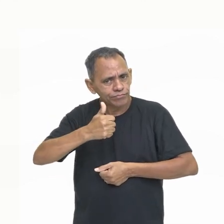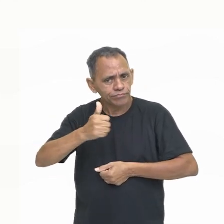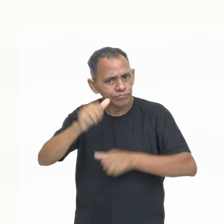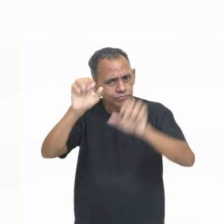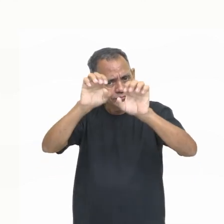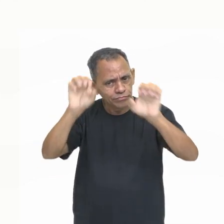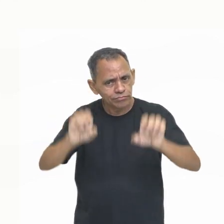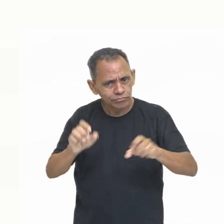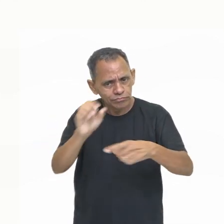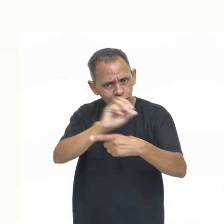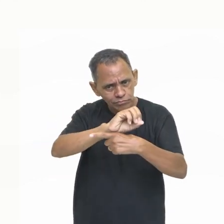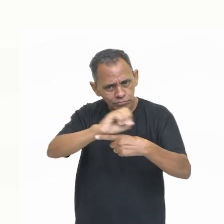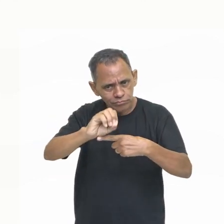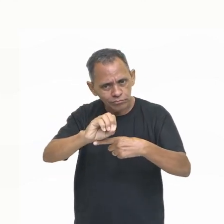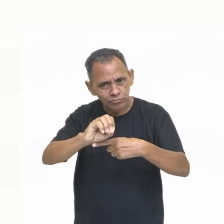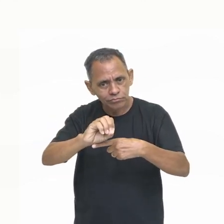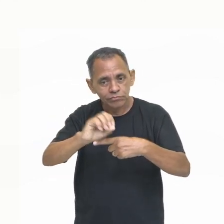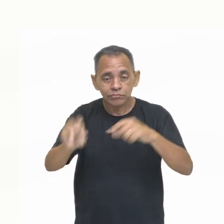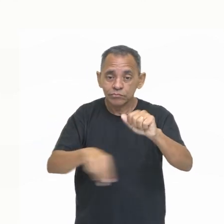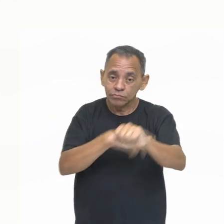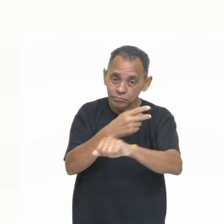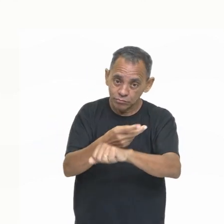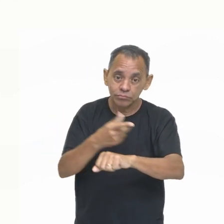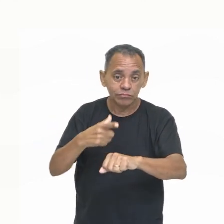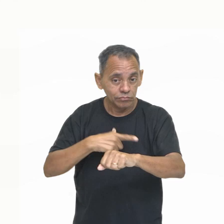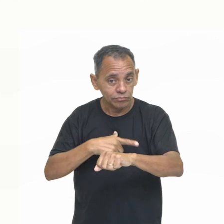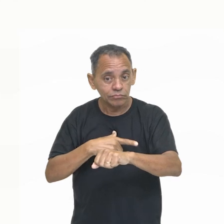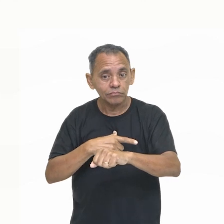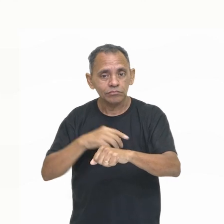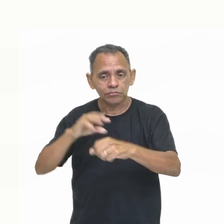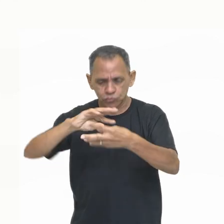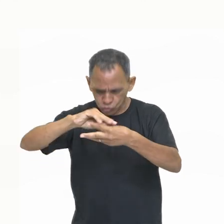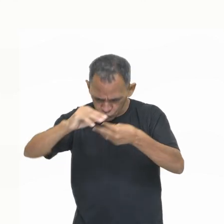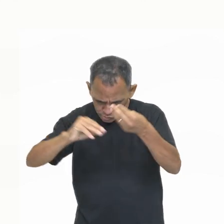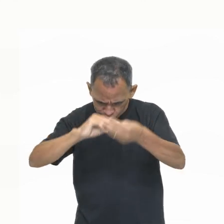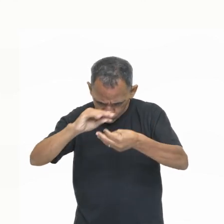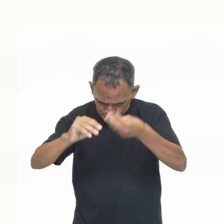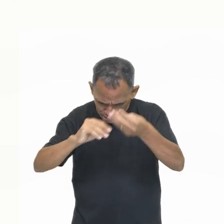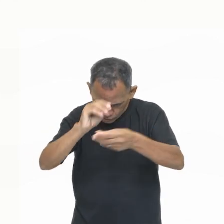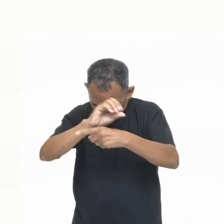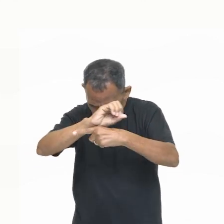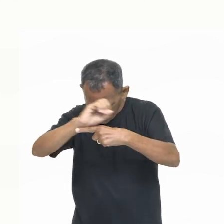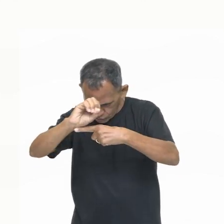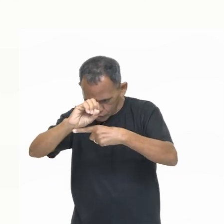aí, após um tempo, surgiram essas moléculas orgânicas no que eles chamaram,